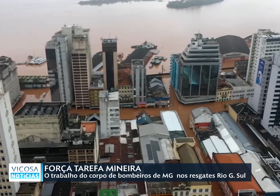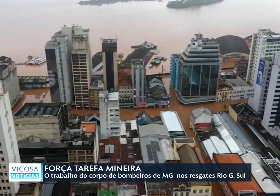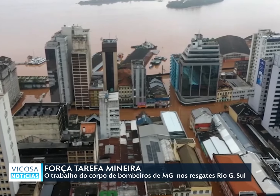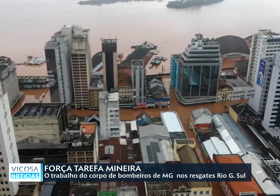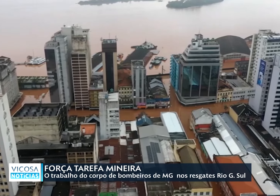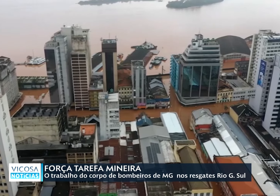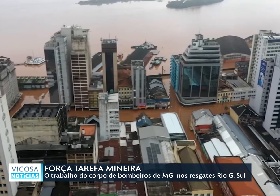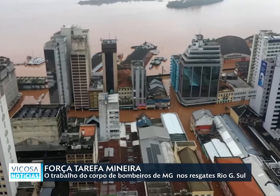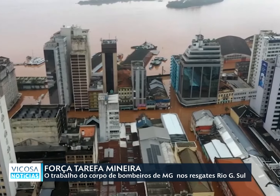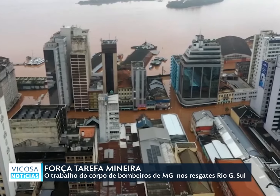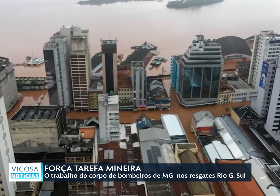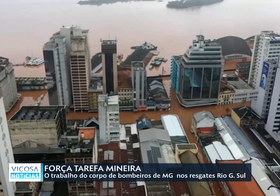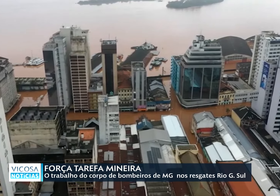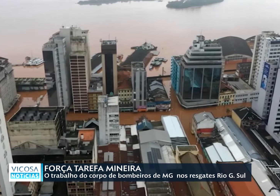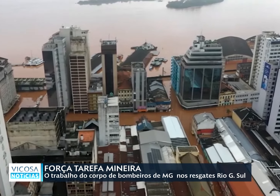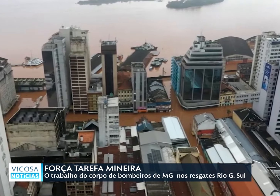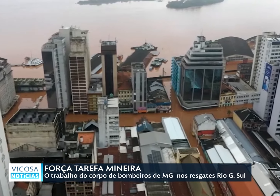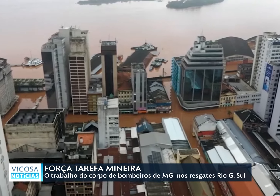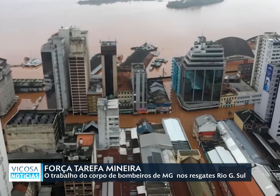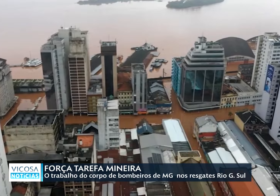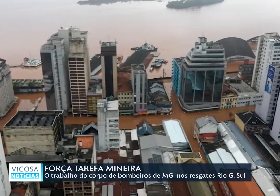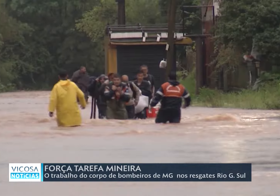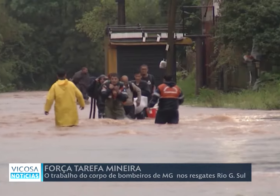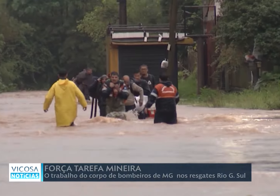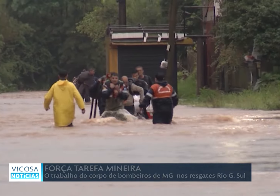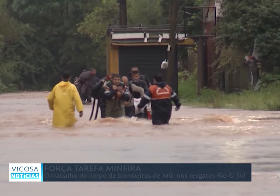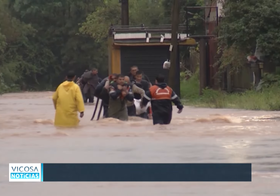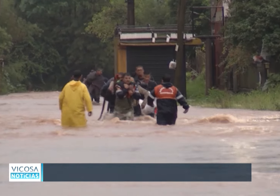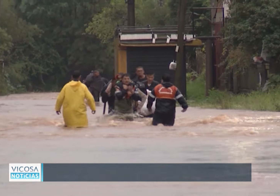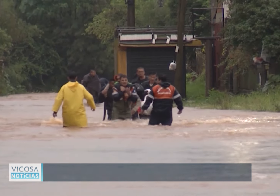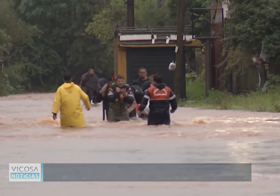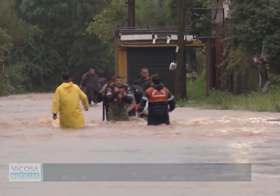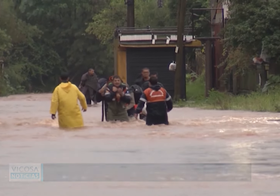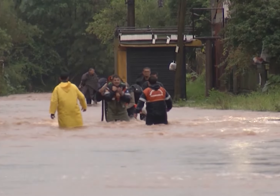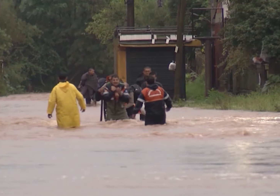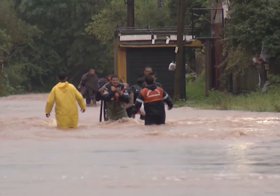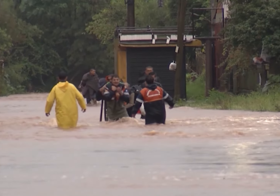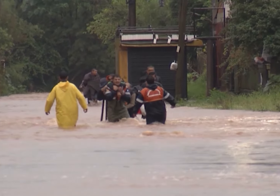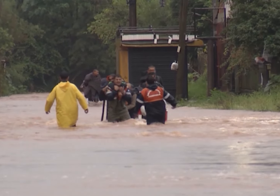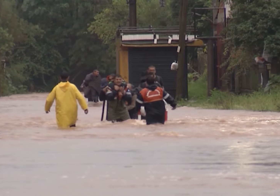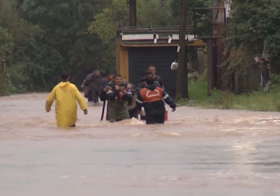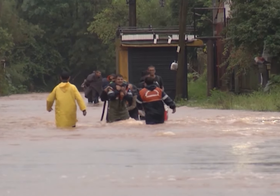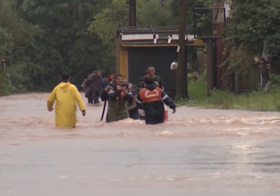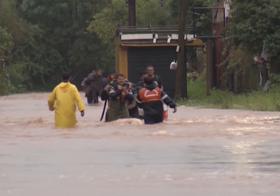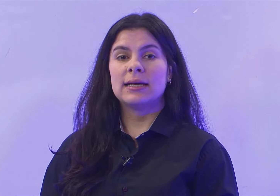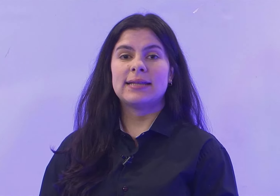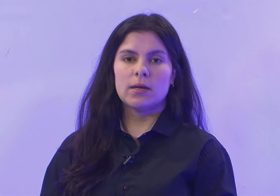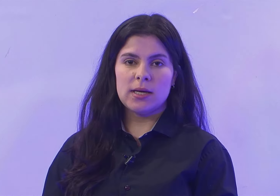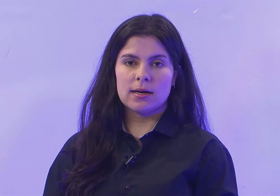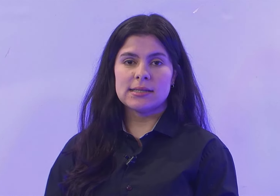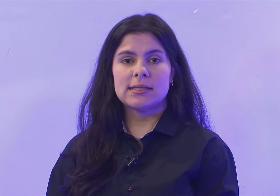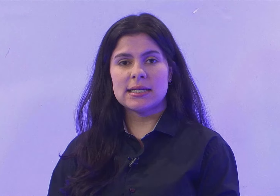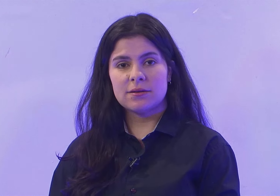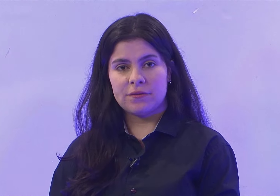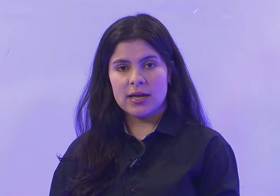quedas é é hoje é praticamente inexpressivo comparado com as perdas que a gente teve de vidas humanas